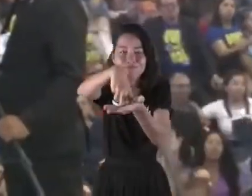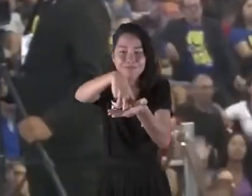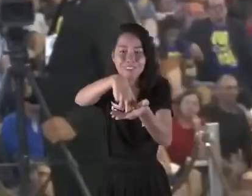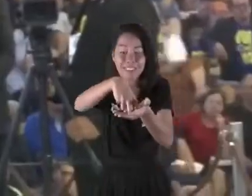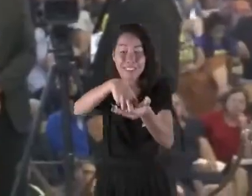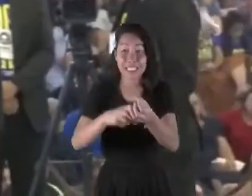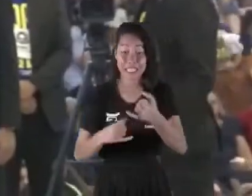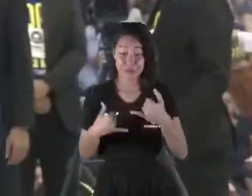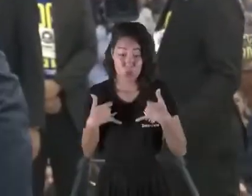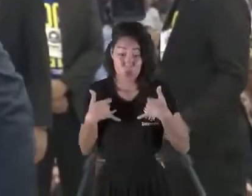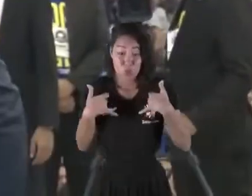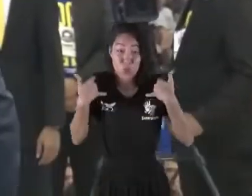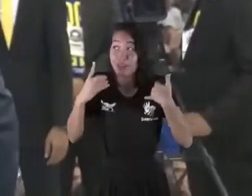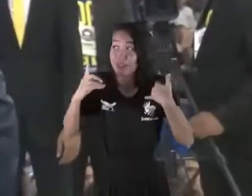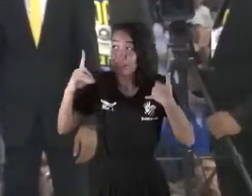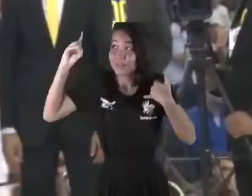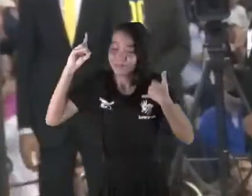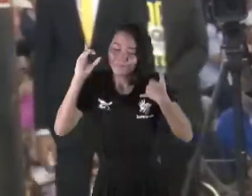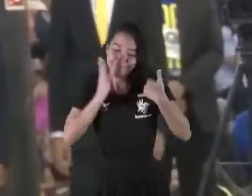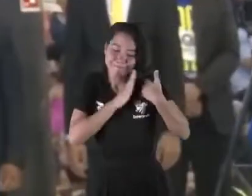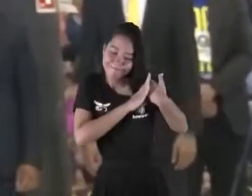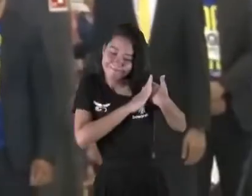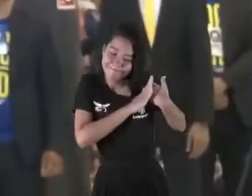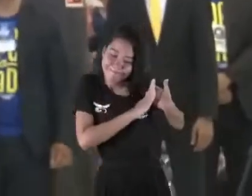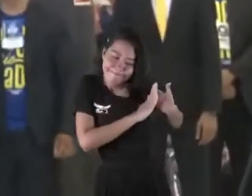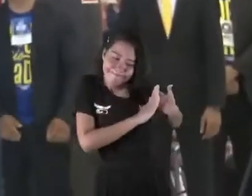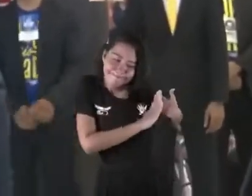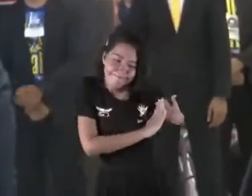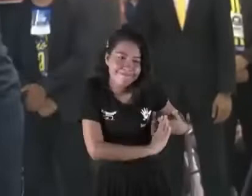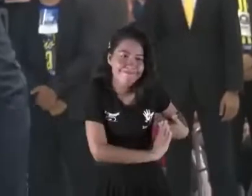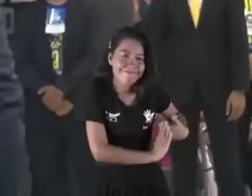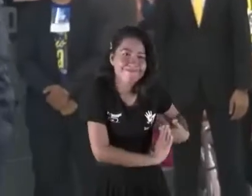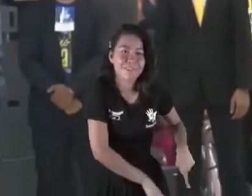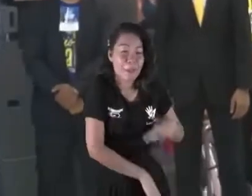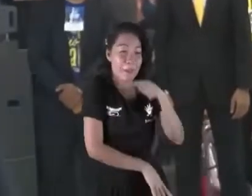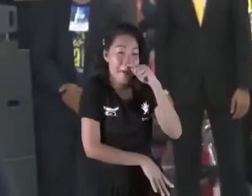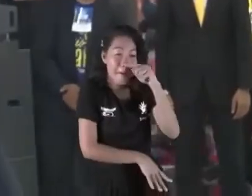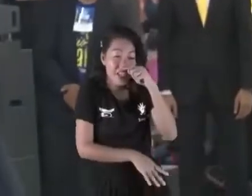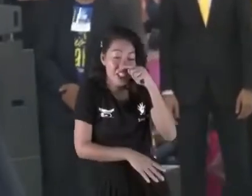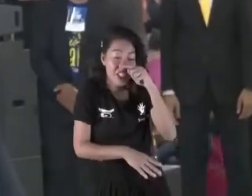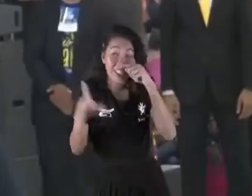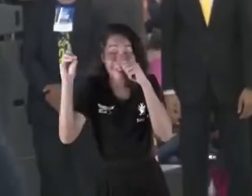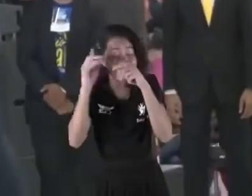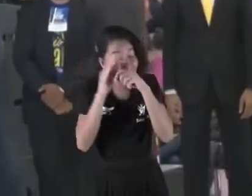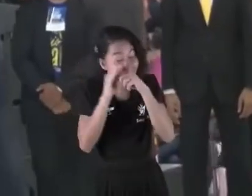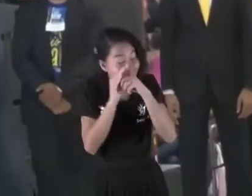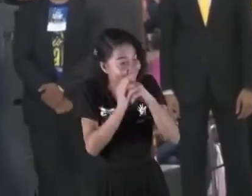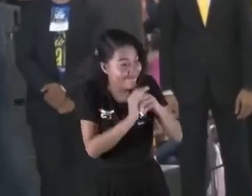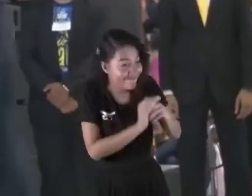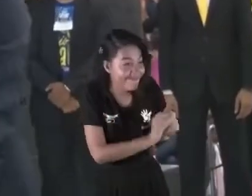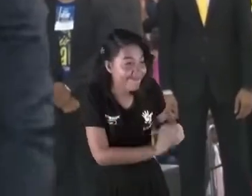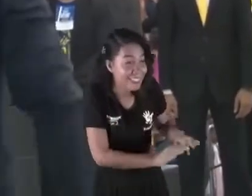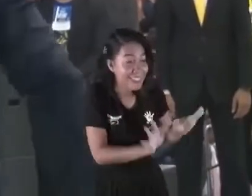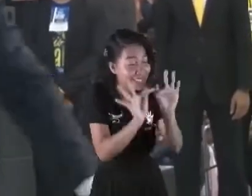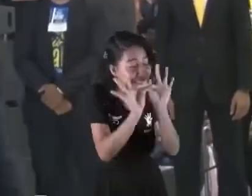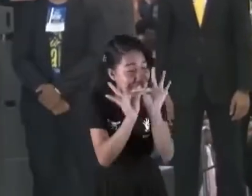tua soberba, tua prepotência, Jeová vai jogar no chão hoje.